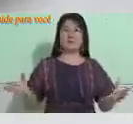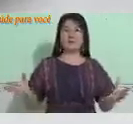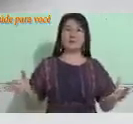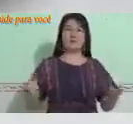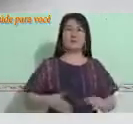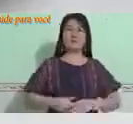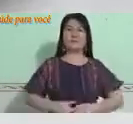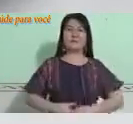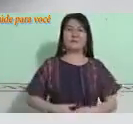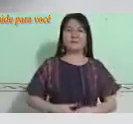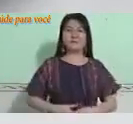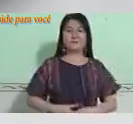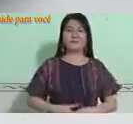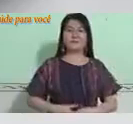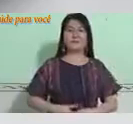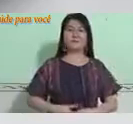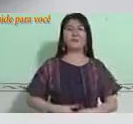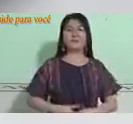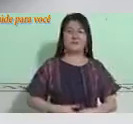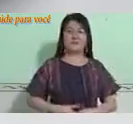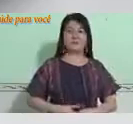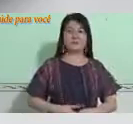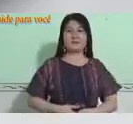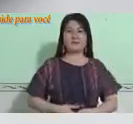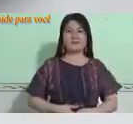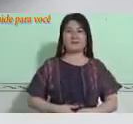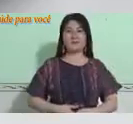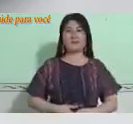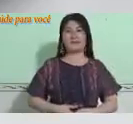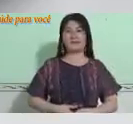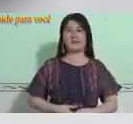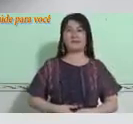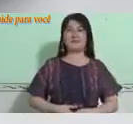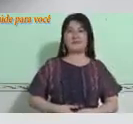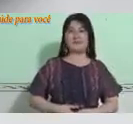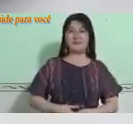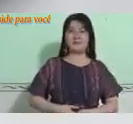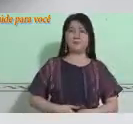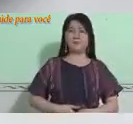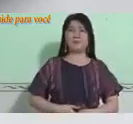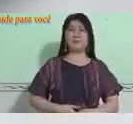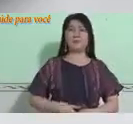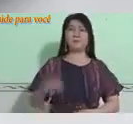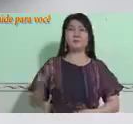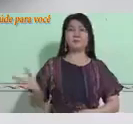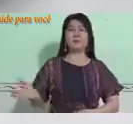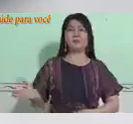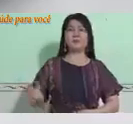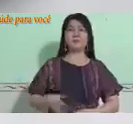Além disso, vírgula, o vírus pode ser transmitido por meio do contato com o líquido liberado das bolhas quando são